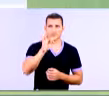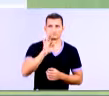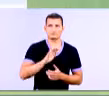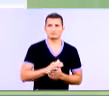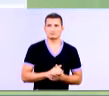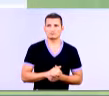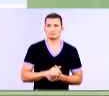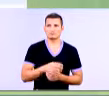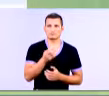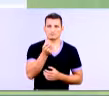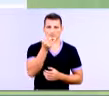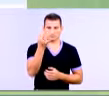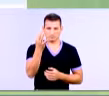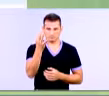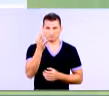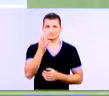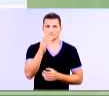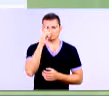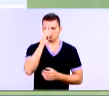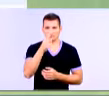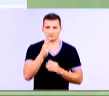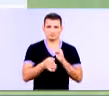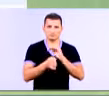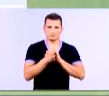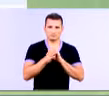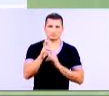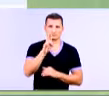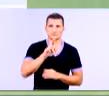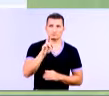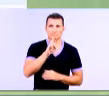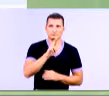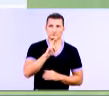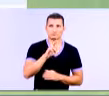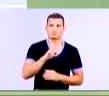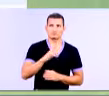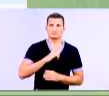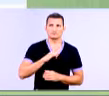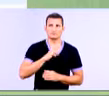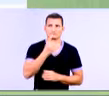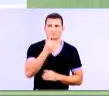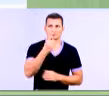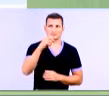Quantos comandos de entrada foram usados? Só tenho um next.